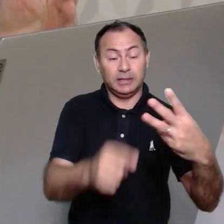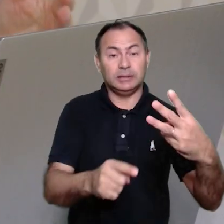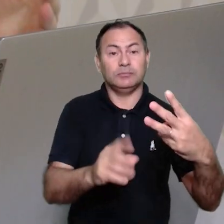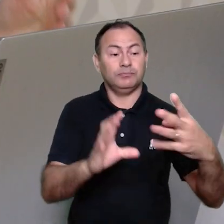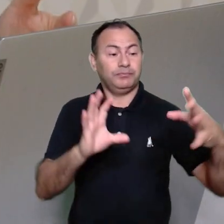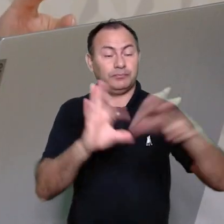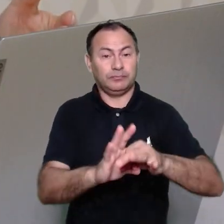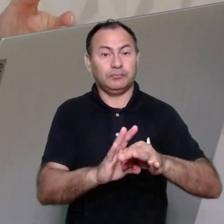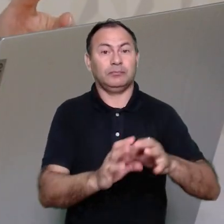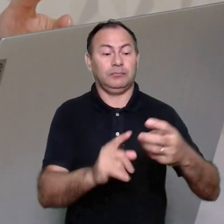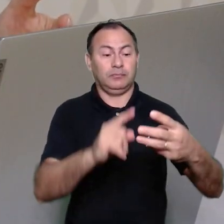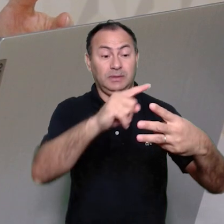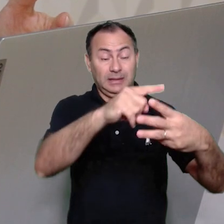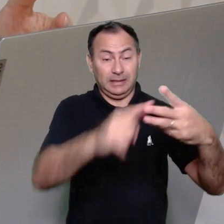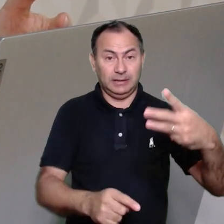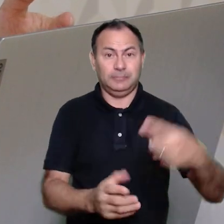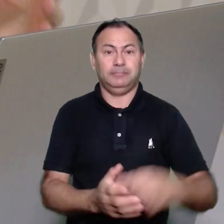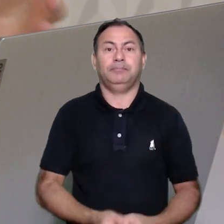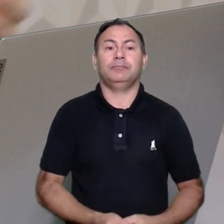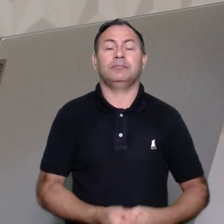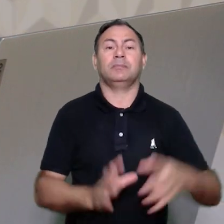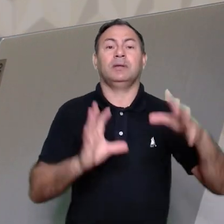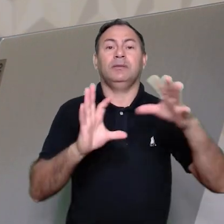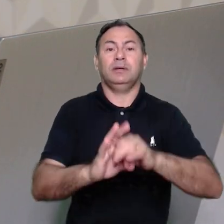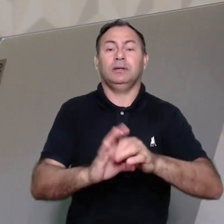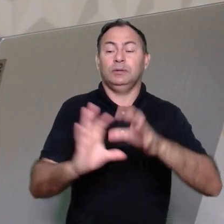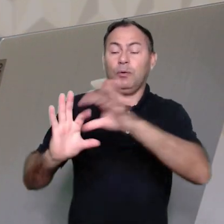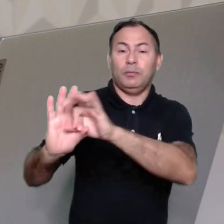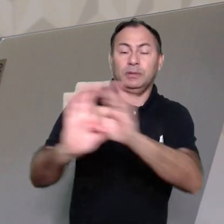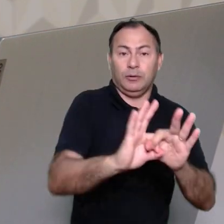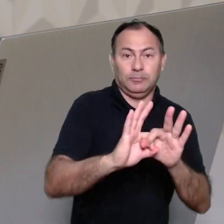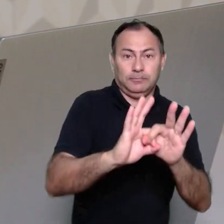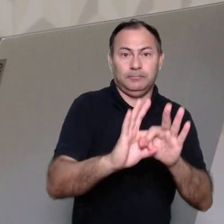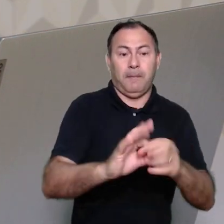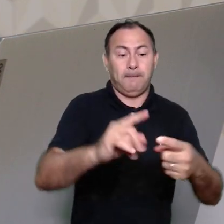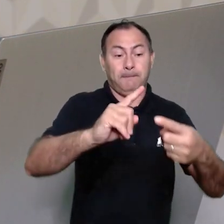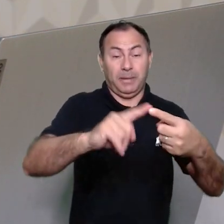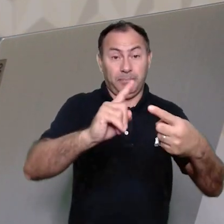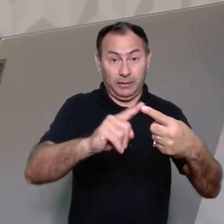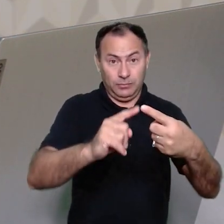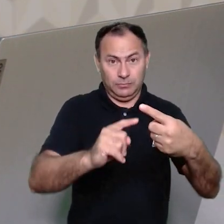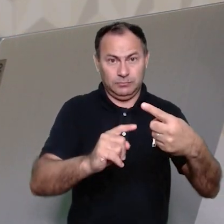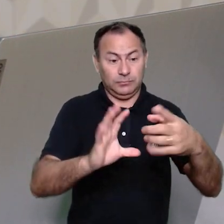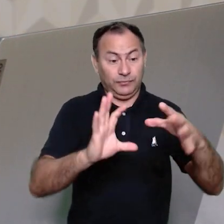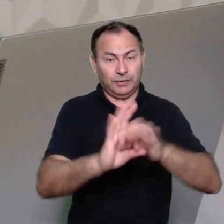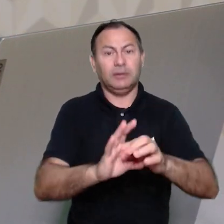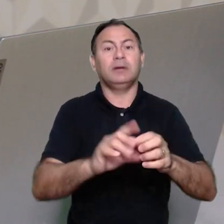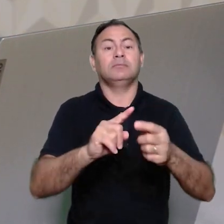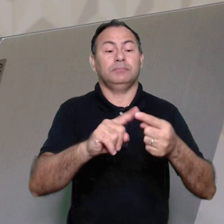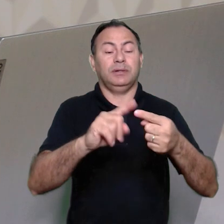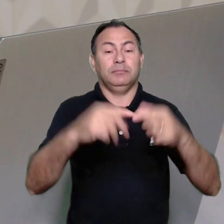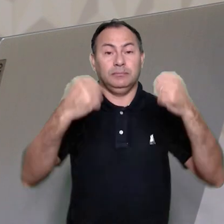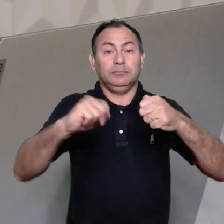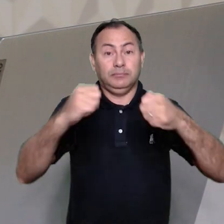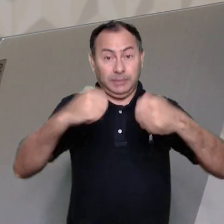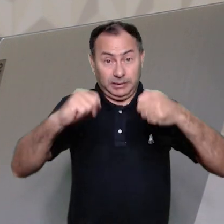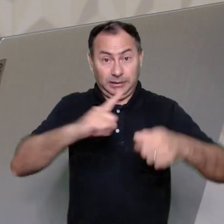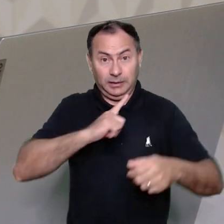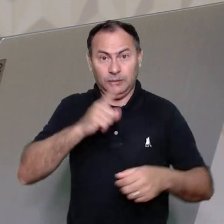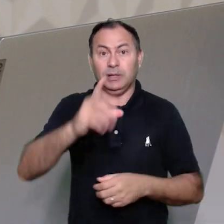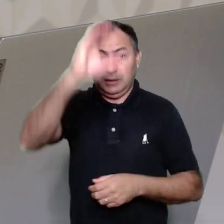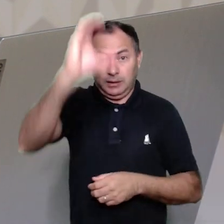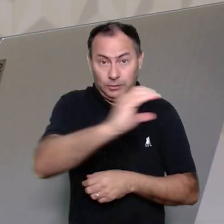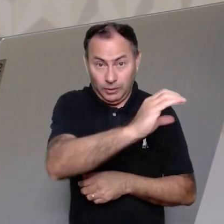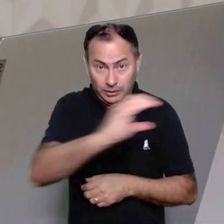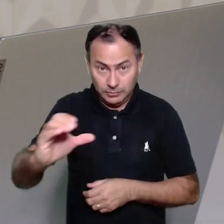os vínculos, então, né? Os vínculos de comunhão. Primeiro, é preciso ter, para você